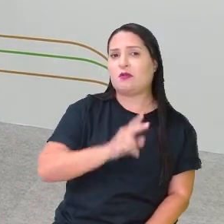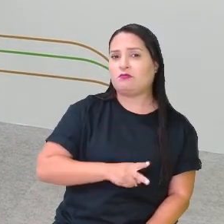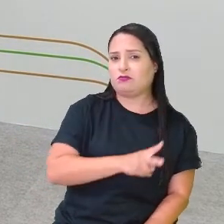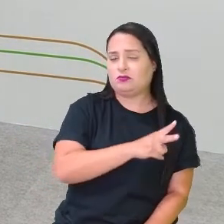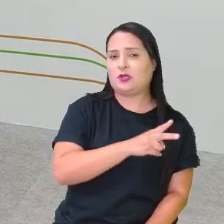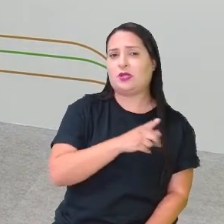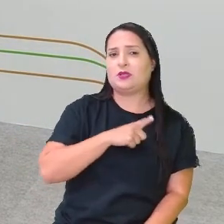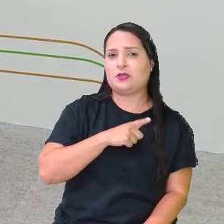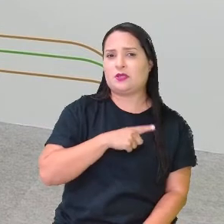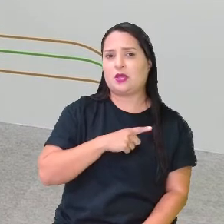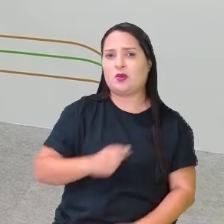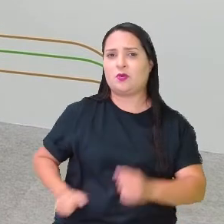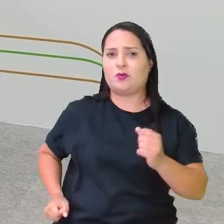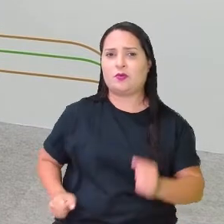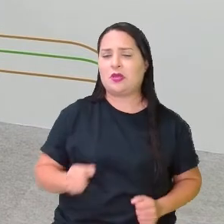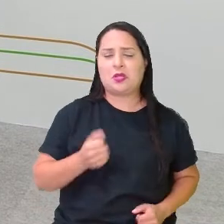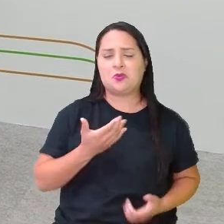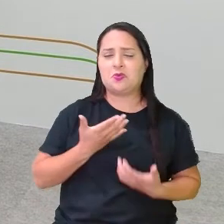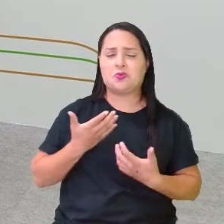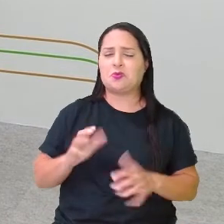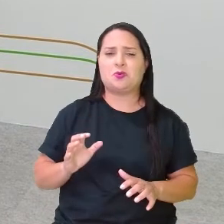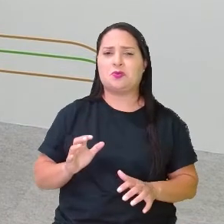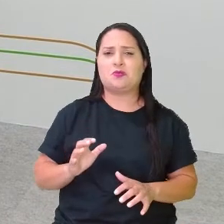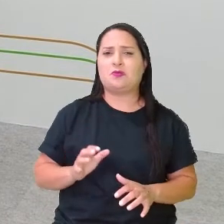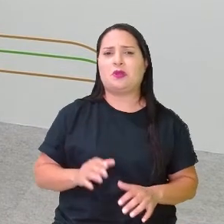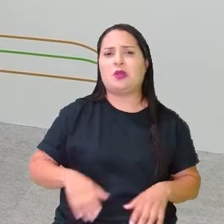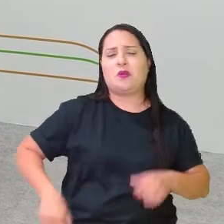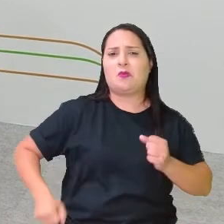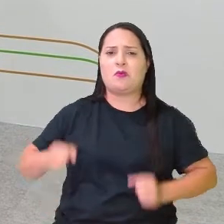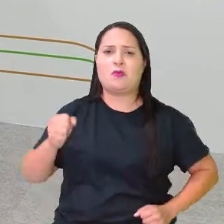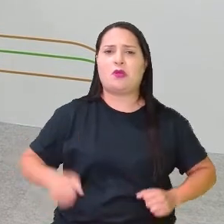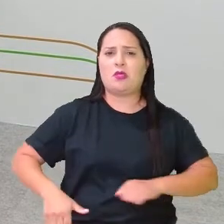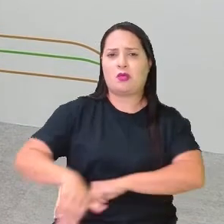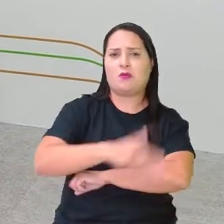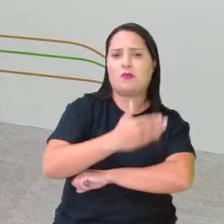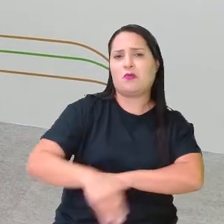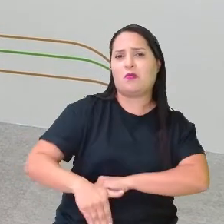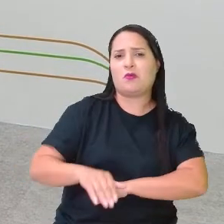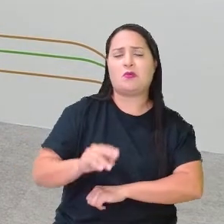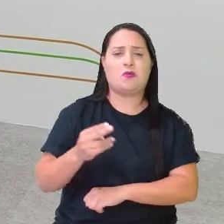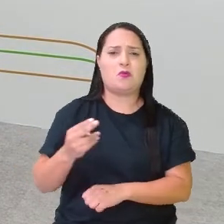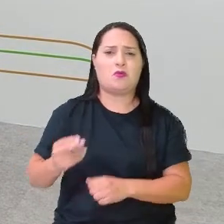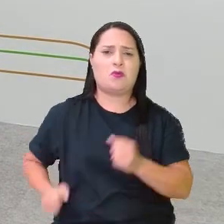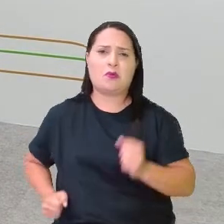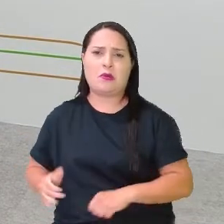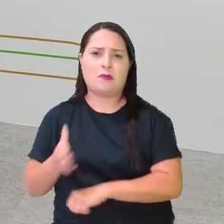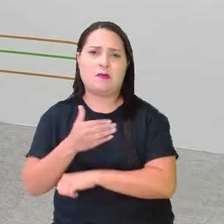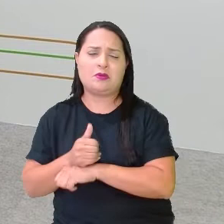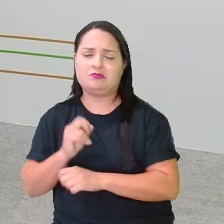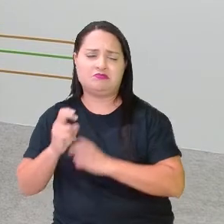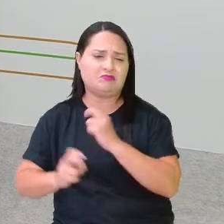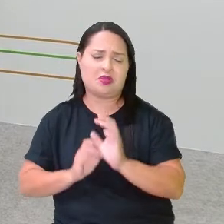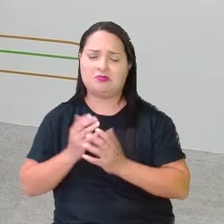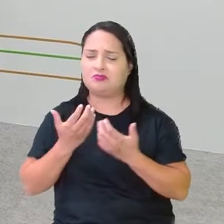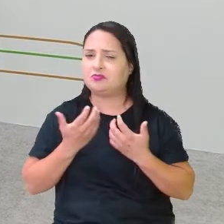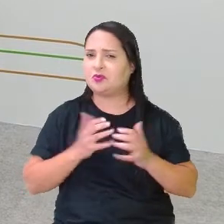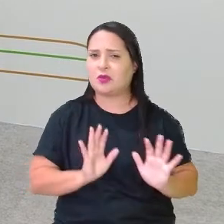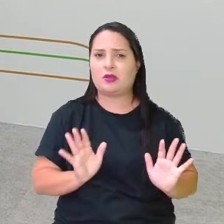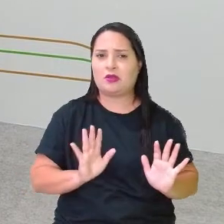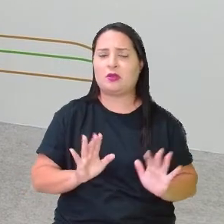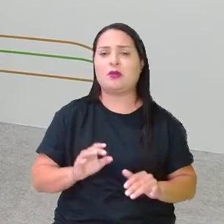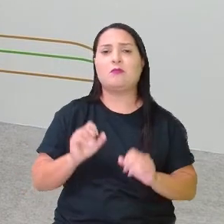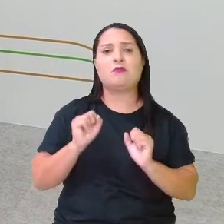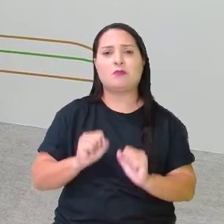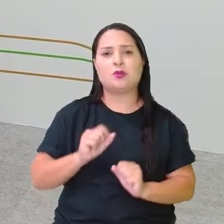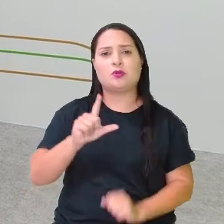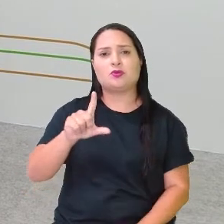não quer correr ali muito tempo na rua, né? Ou num parque. Você pode fazer a corrida estacionária. Então a gente tem a opção,